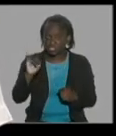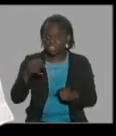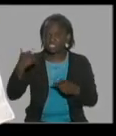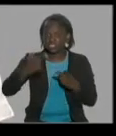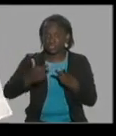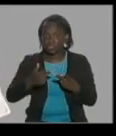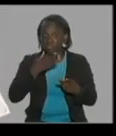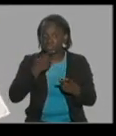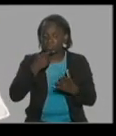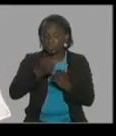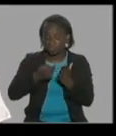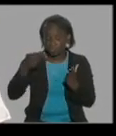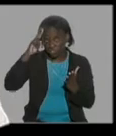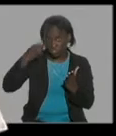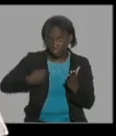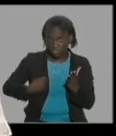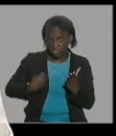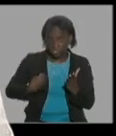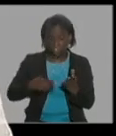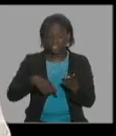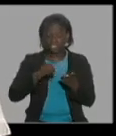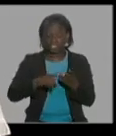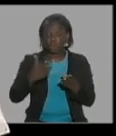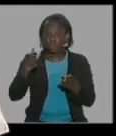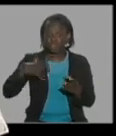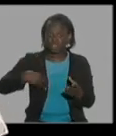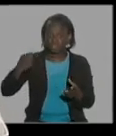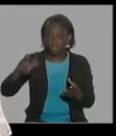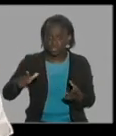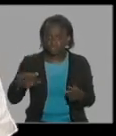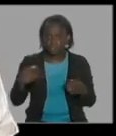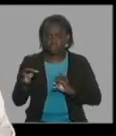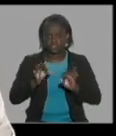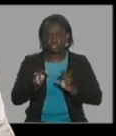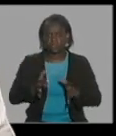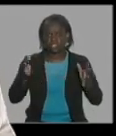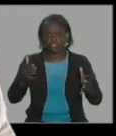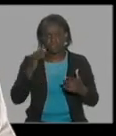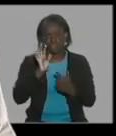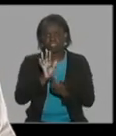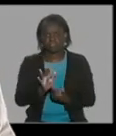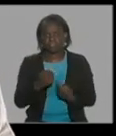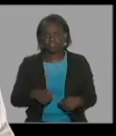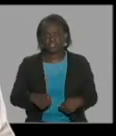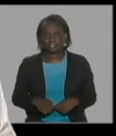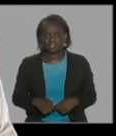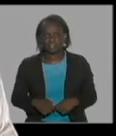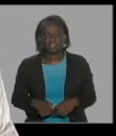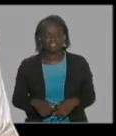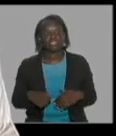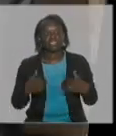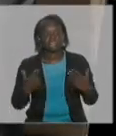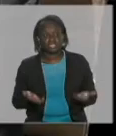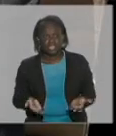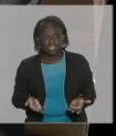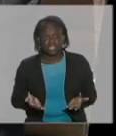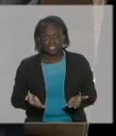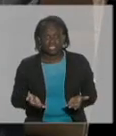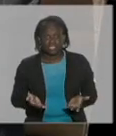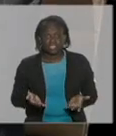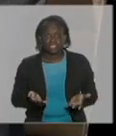dele. Segundo com um biógrafo. Terceiro com outro filho dele. Falei, tem que virar um projeto maior. E